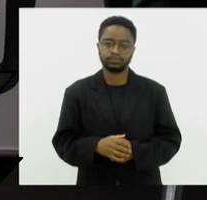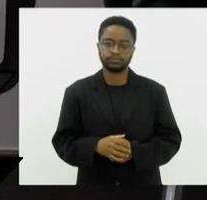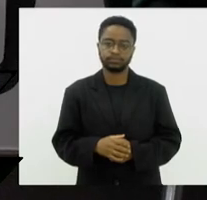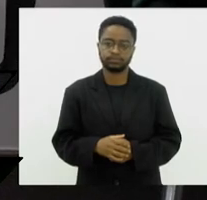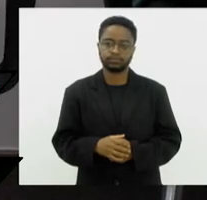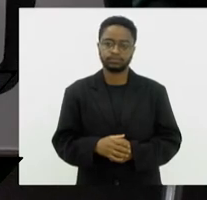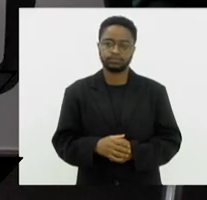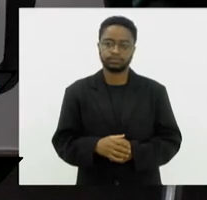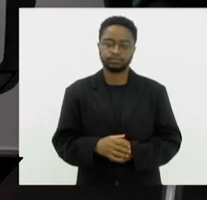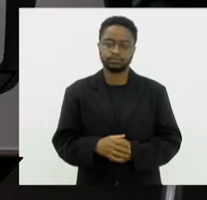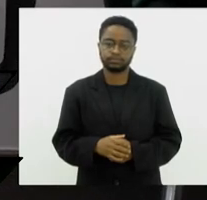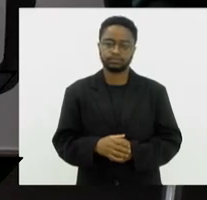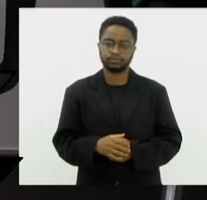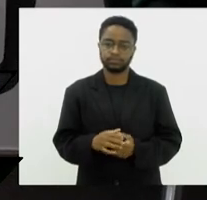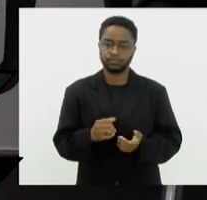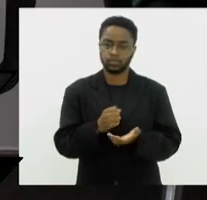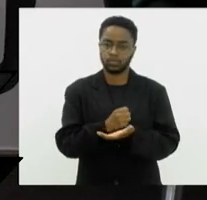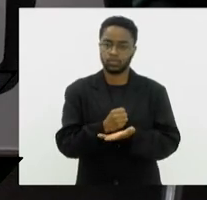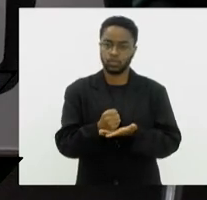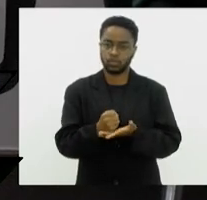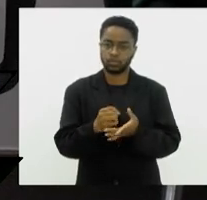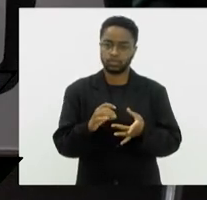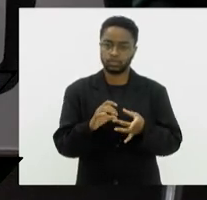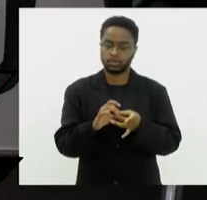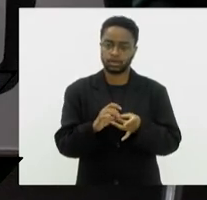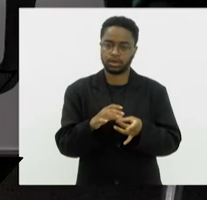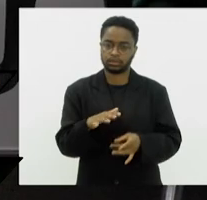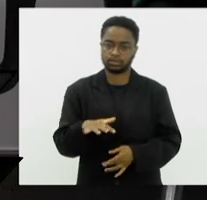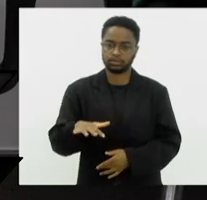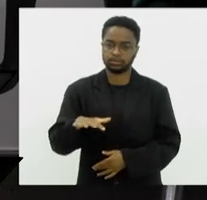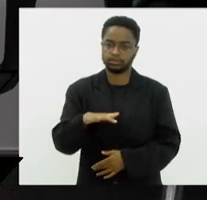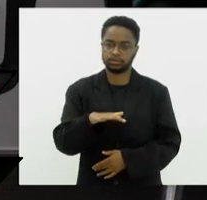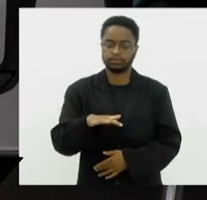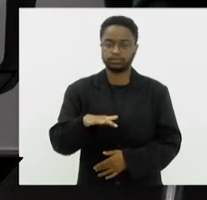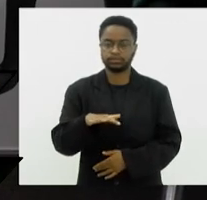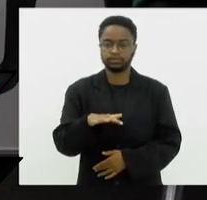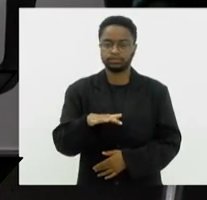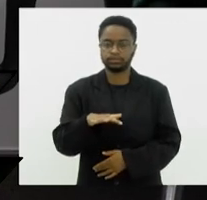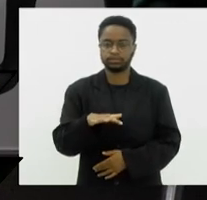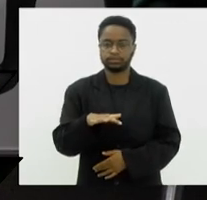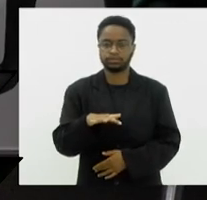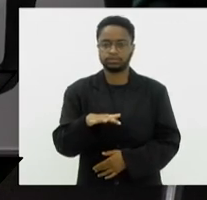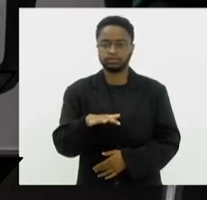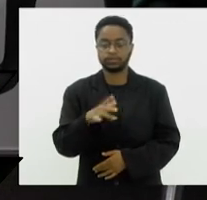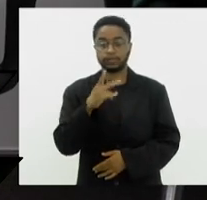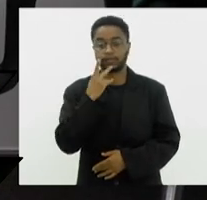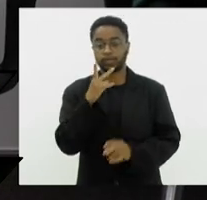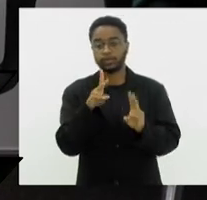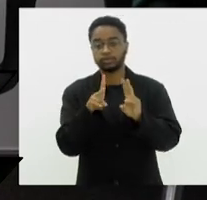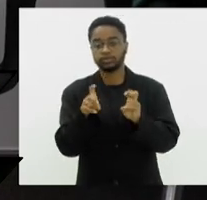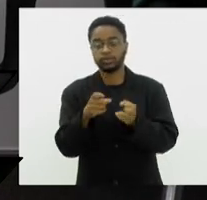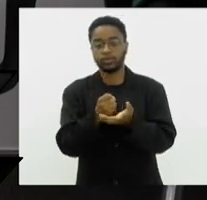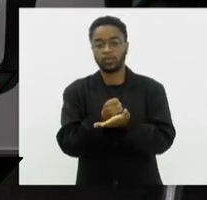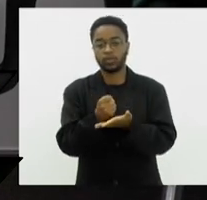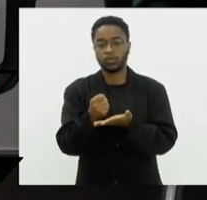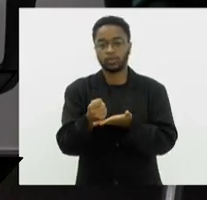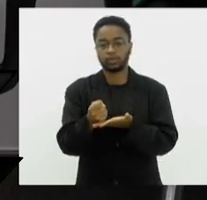esses consórcios, em geral, derivam para contratar